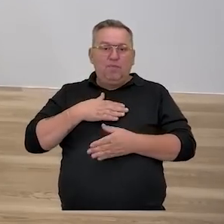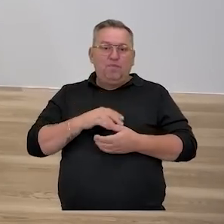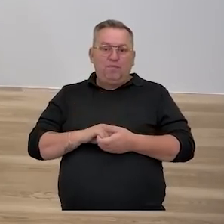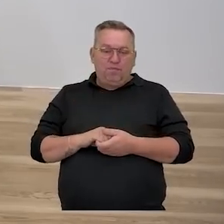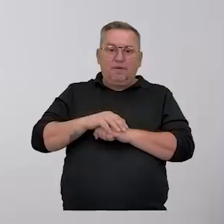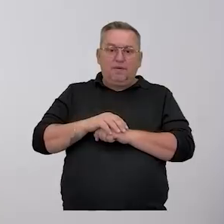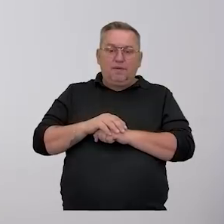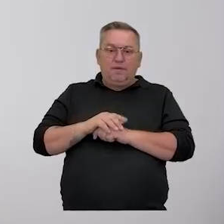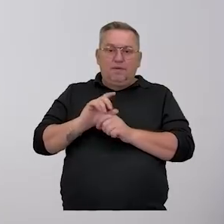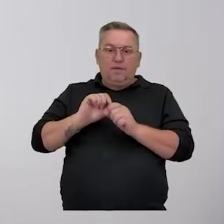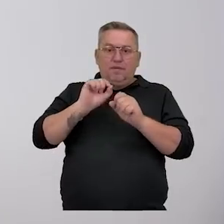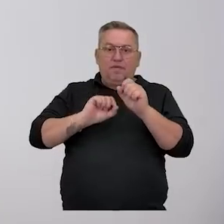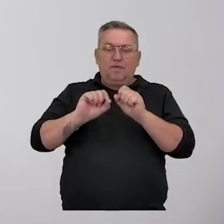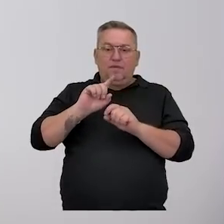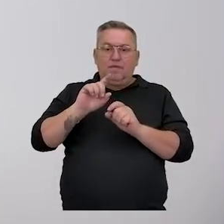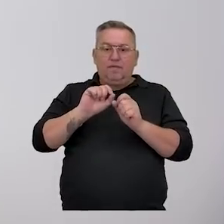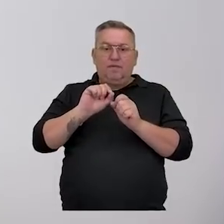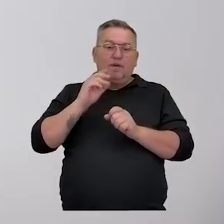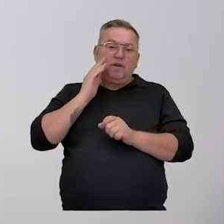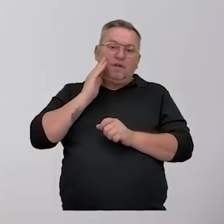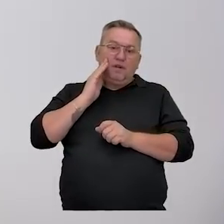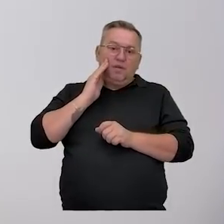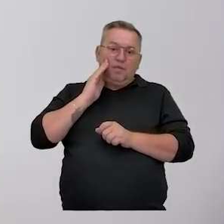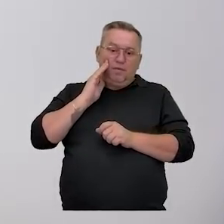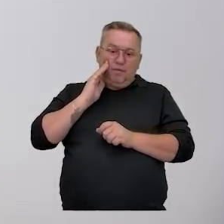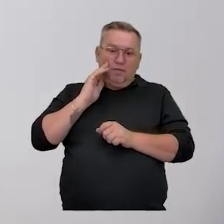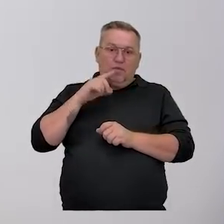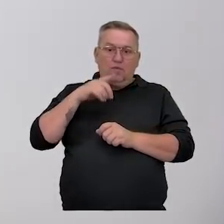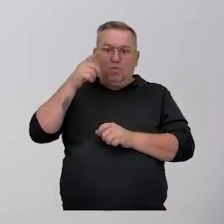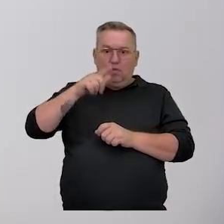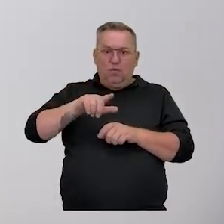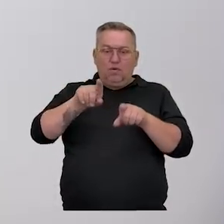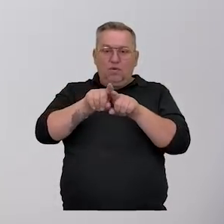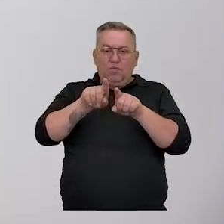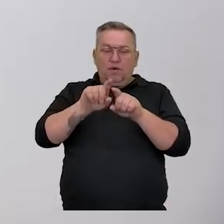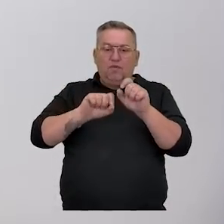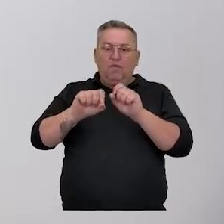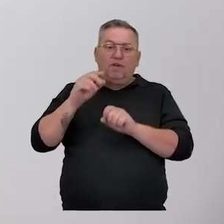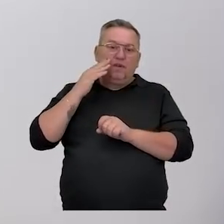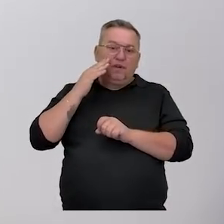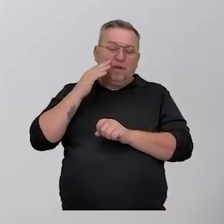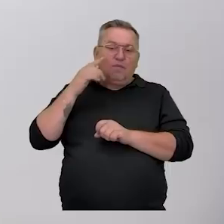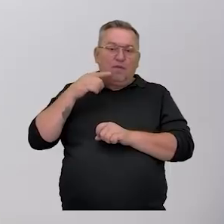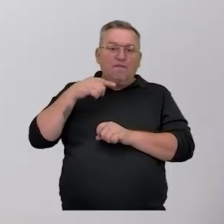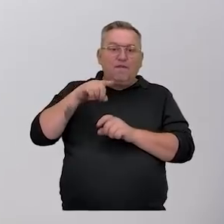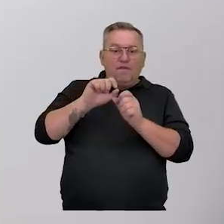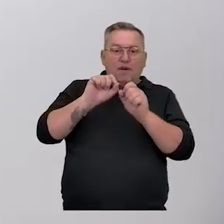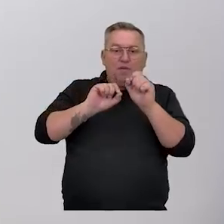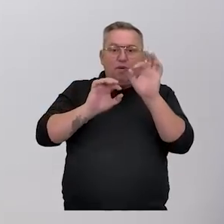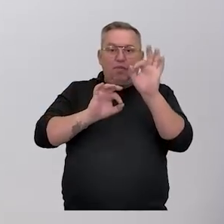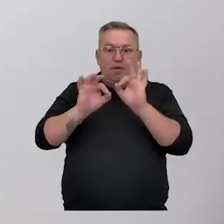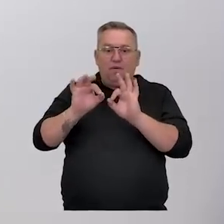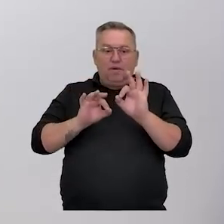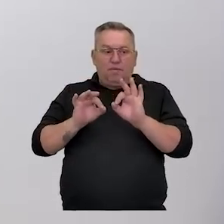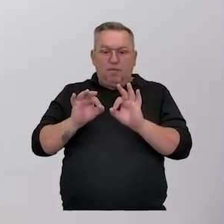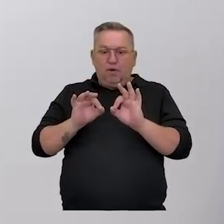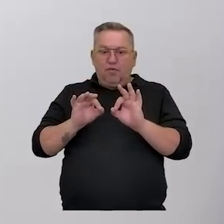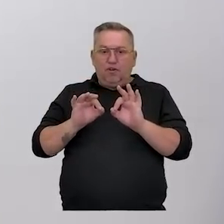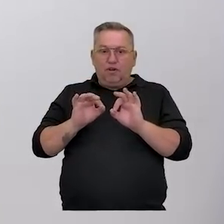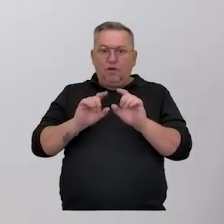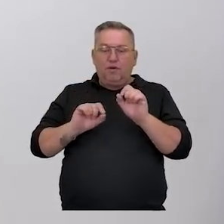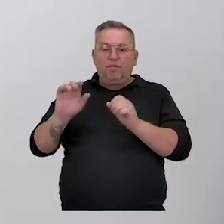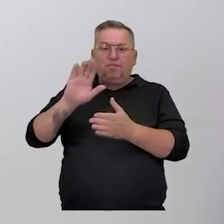ser clara, pensando no meu público-alvo, né? Que vocabulário eu vou utilizar? Temos que pensar também no tema. Então, a partir